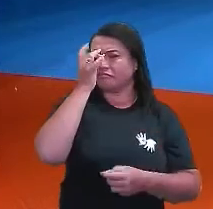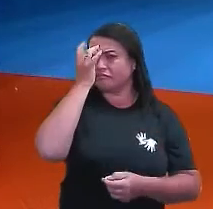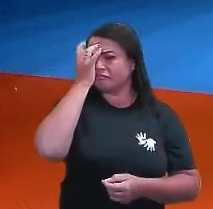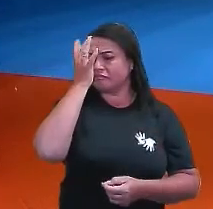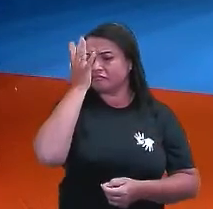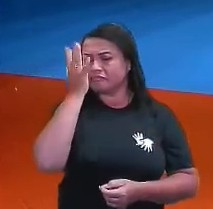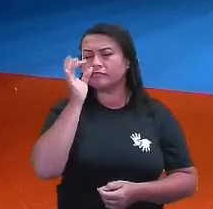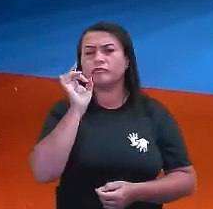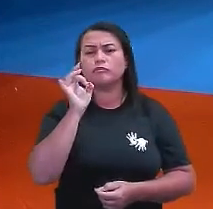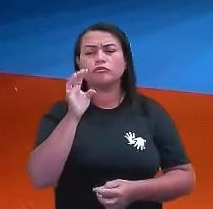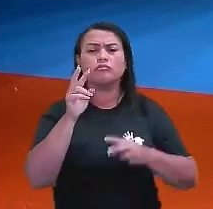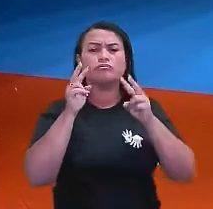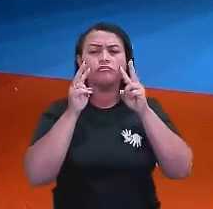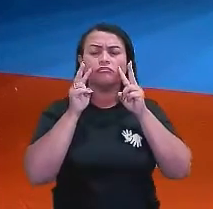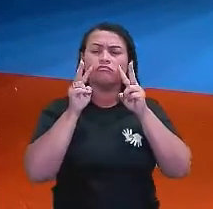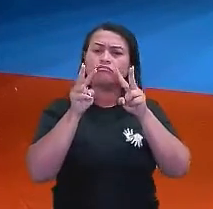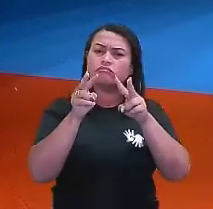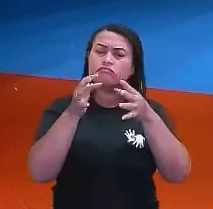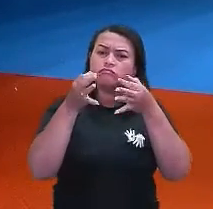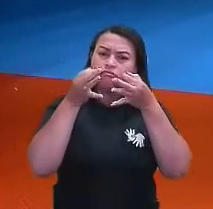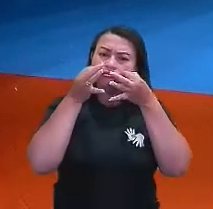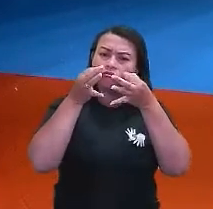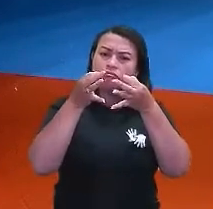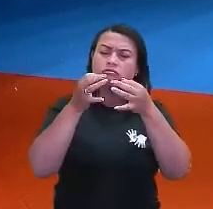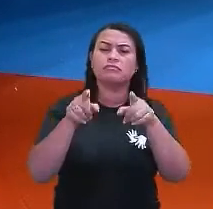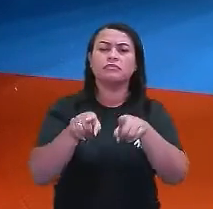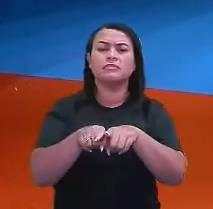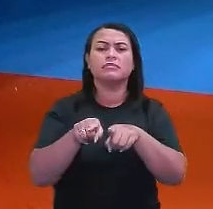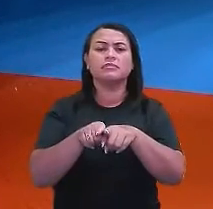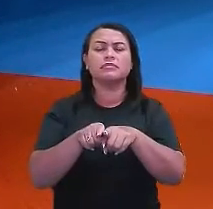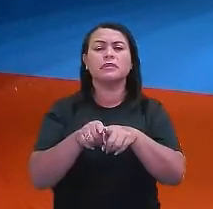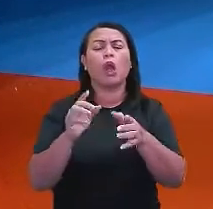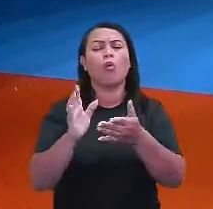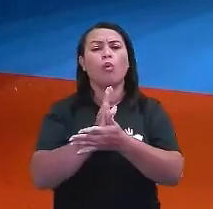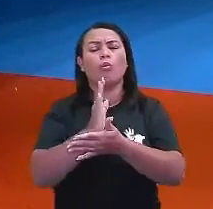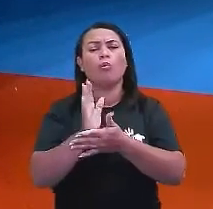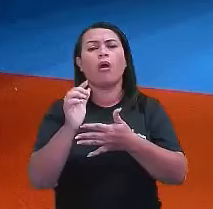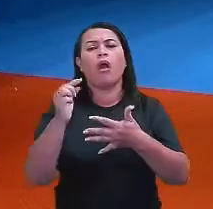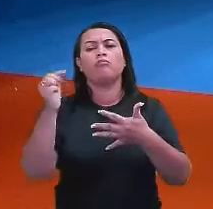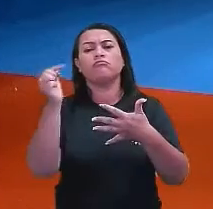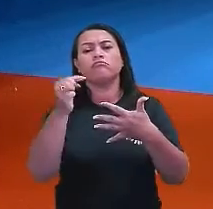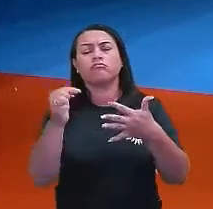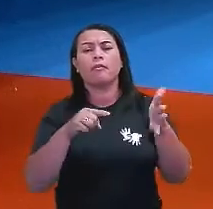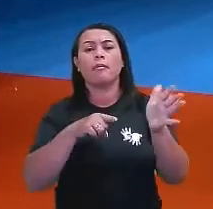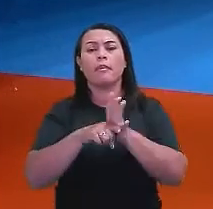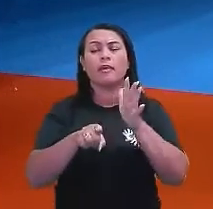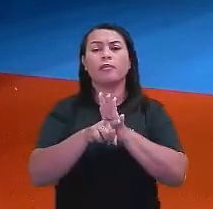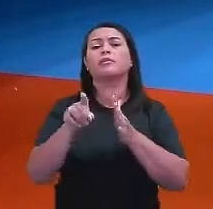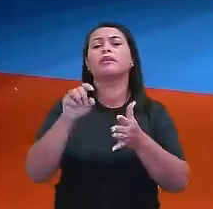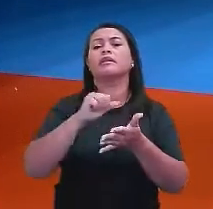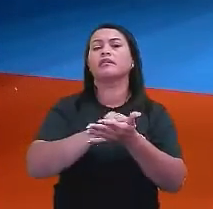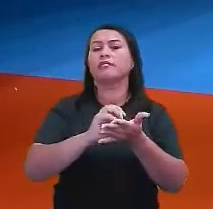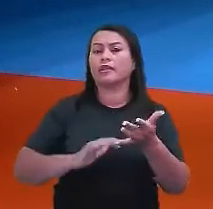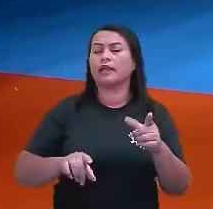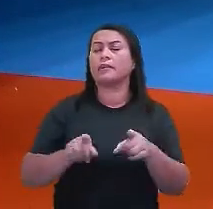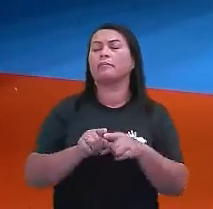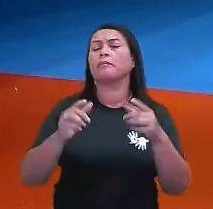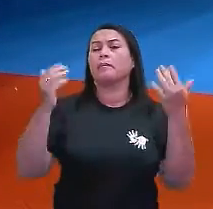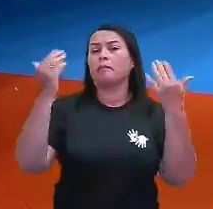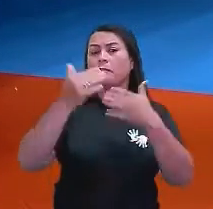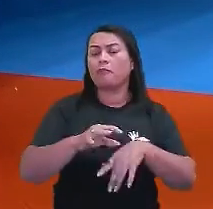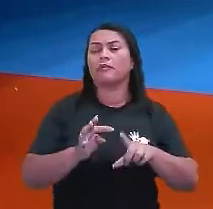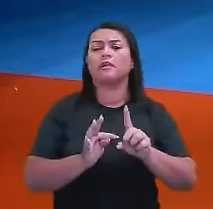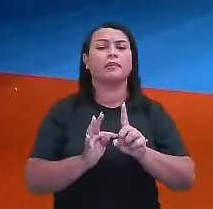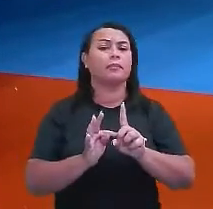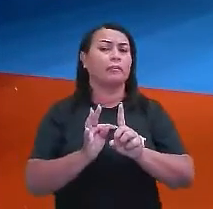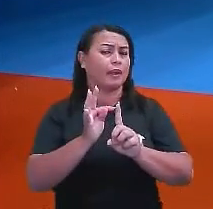fácil, é só a gente prestar atenção. E muitas questões que a gente vai achar nas nossas provinhas e nas nossas atividades de